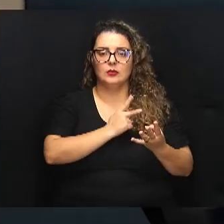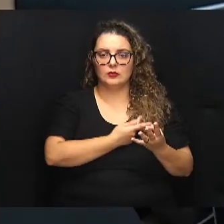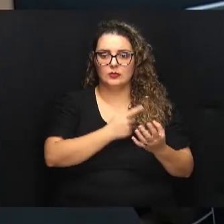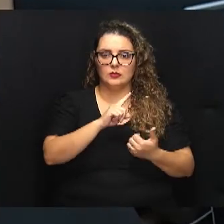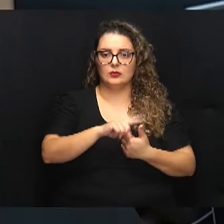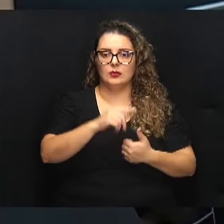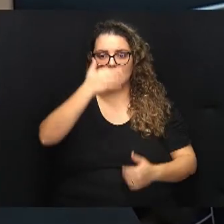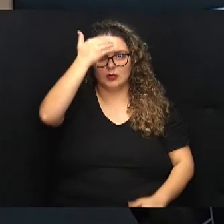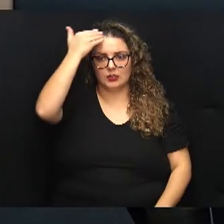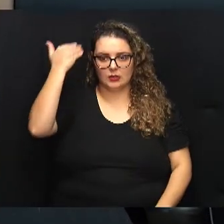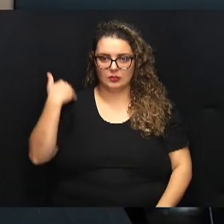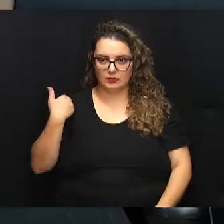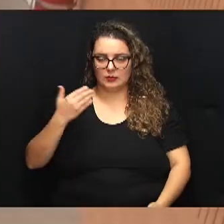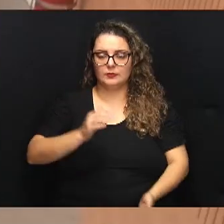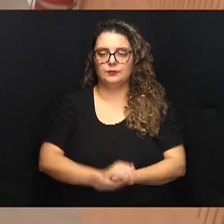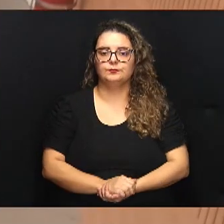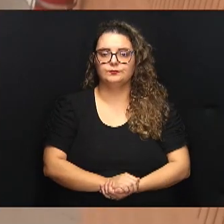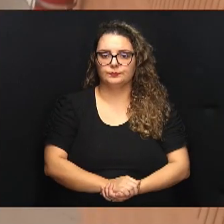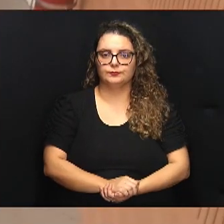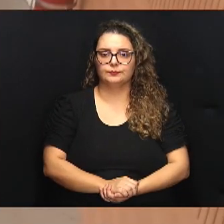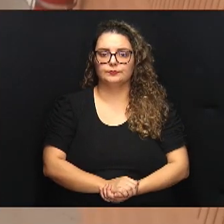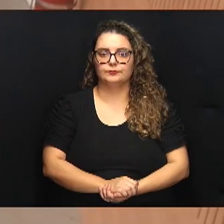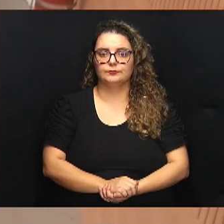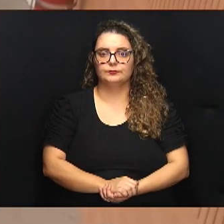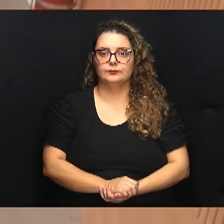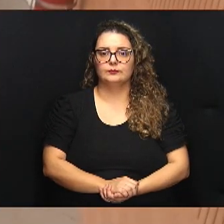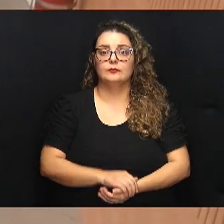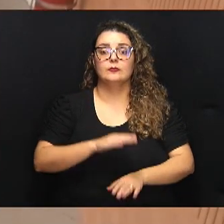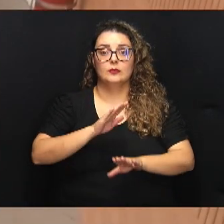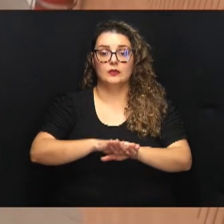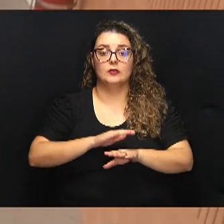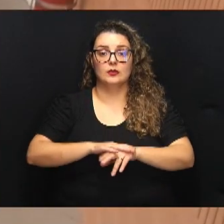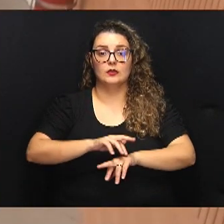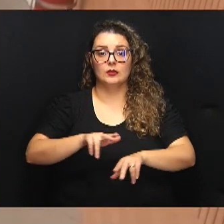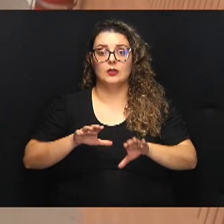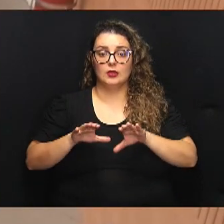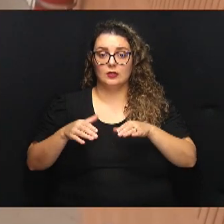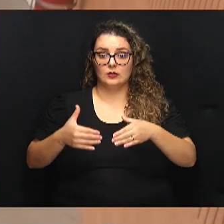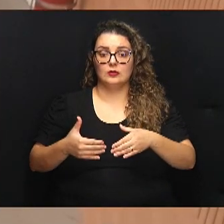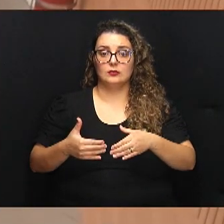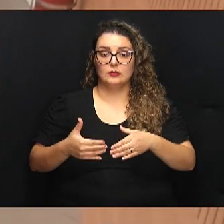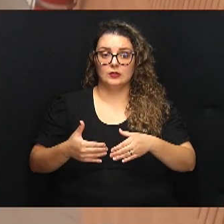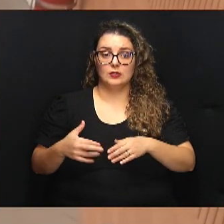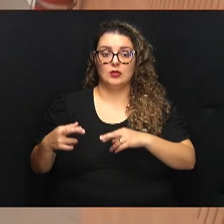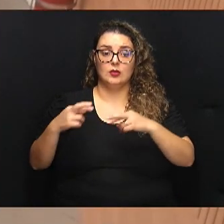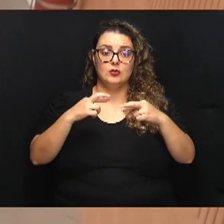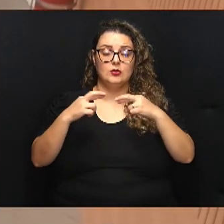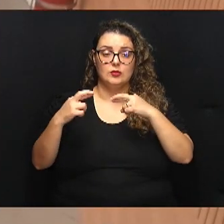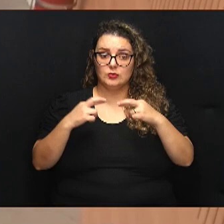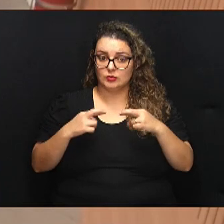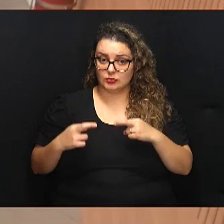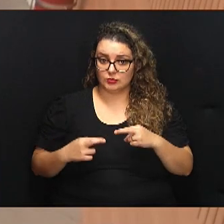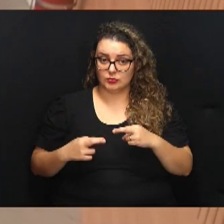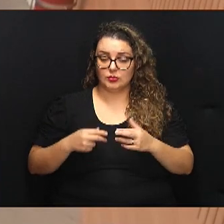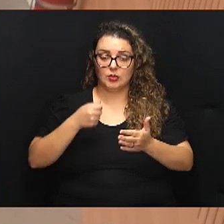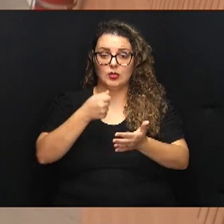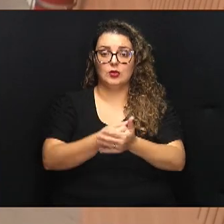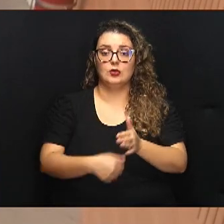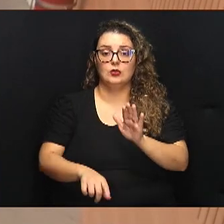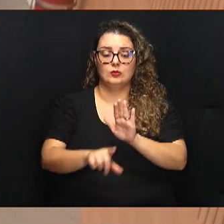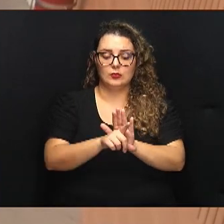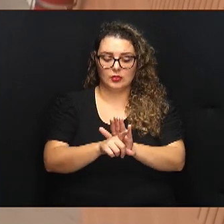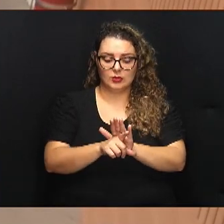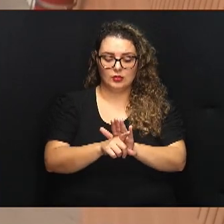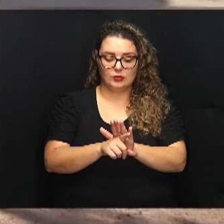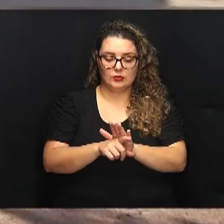e Débora Palermo. Entre as atribuições da comissão estão a fiscalização do cumprimento da